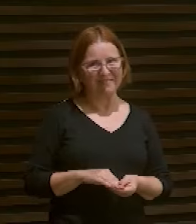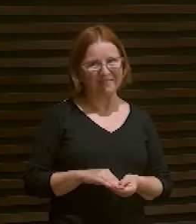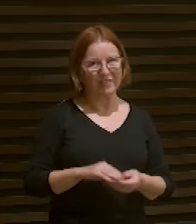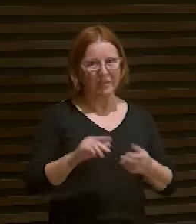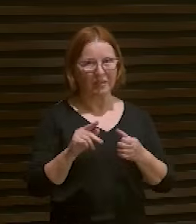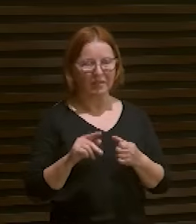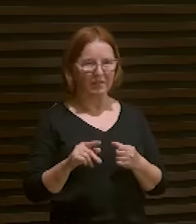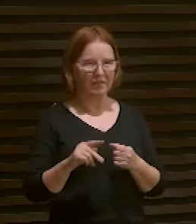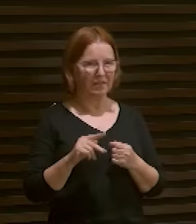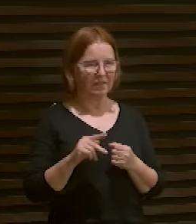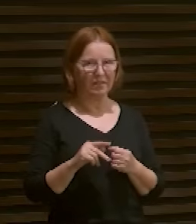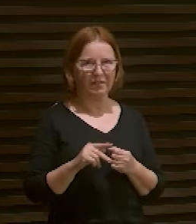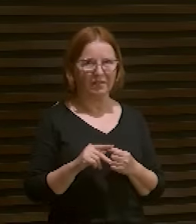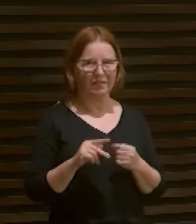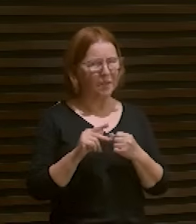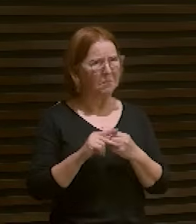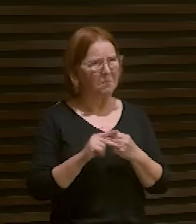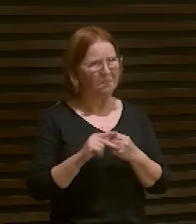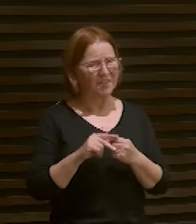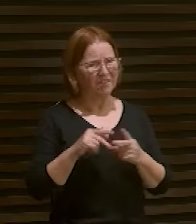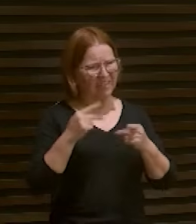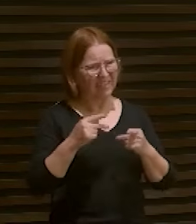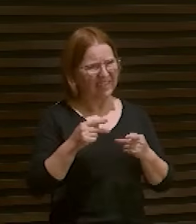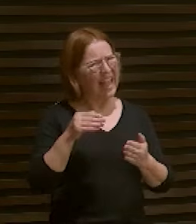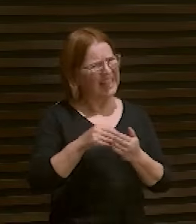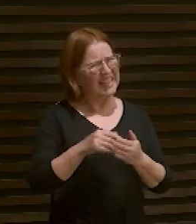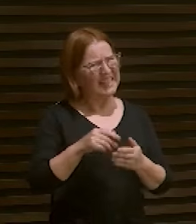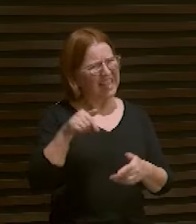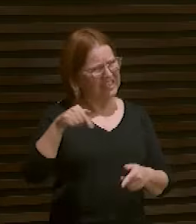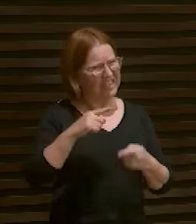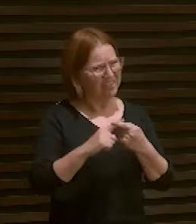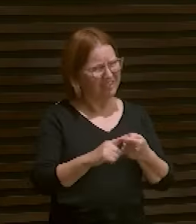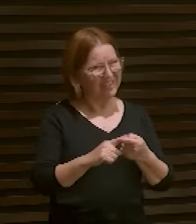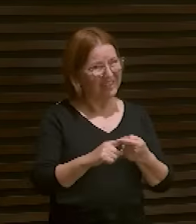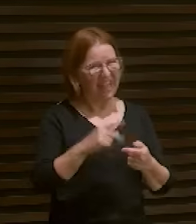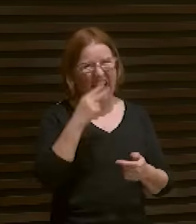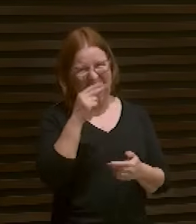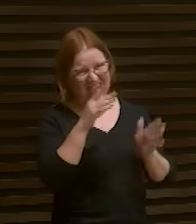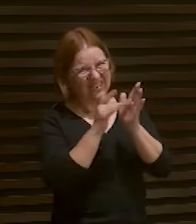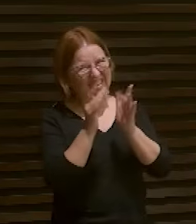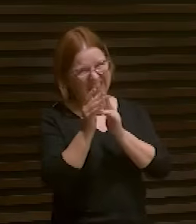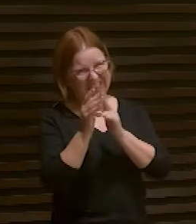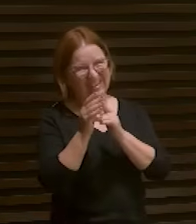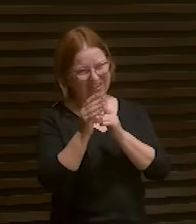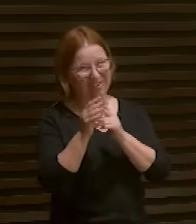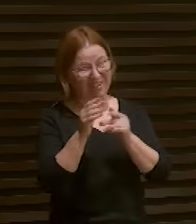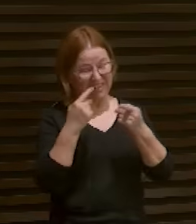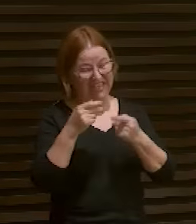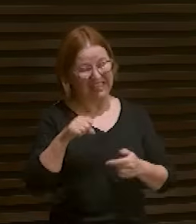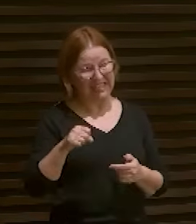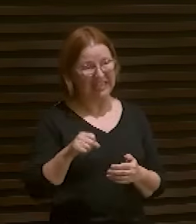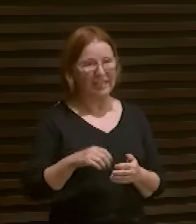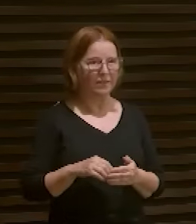Pedro já deu um chute. Senhor, até 7, ele achou Jesus e ia falar: Pedro, por isso que eu te escolhi, cara.